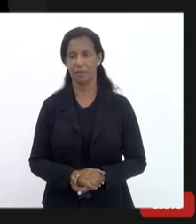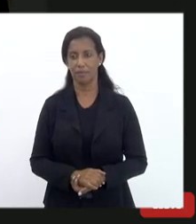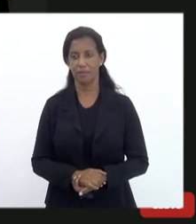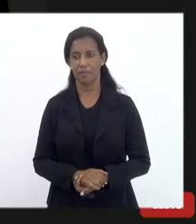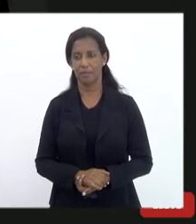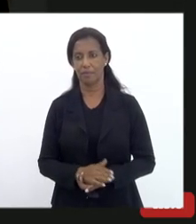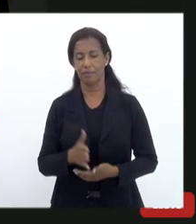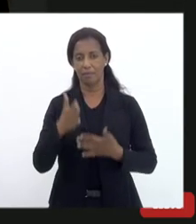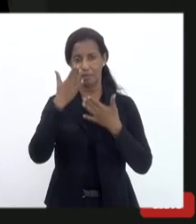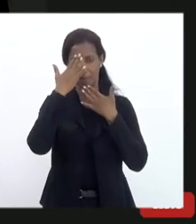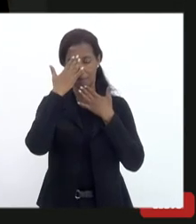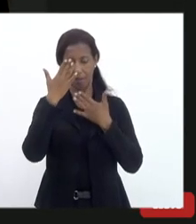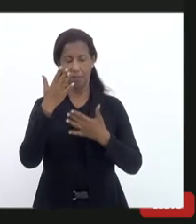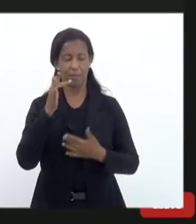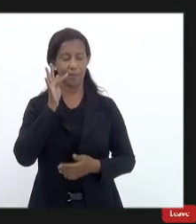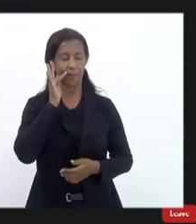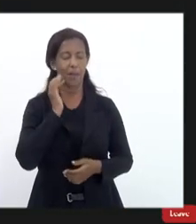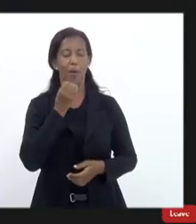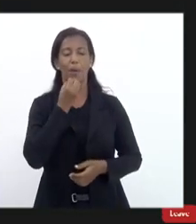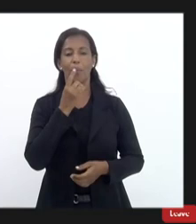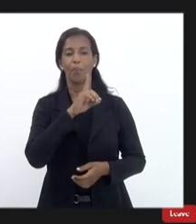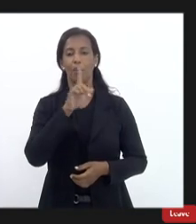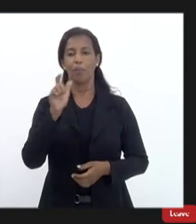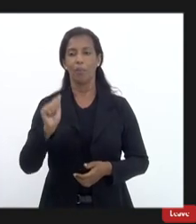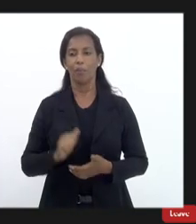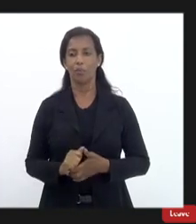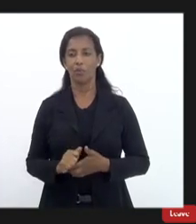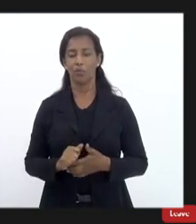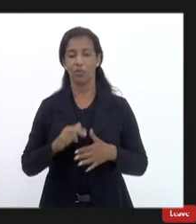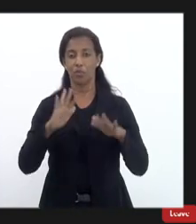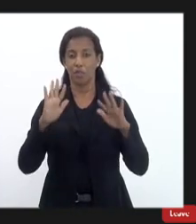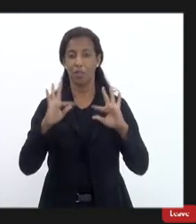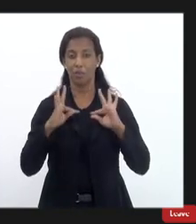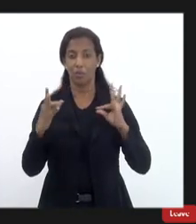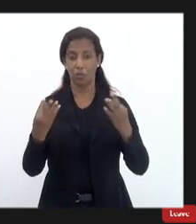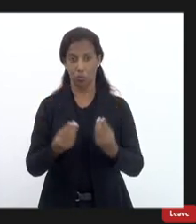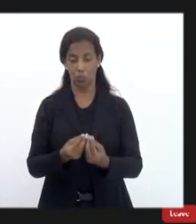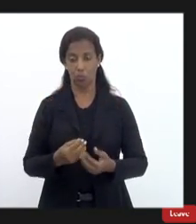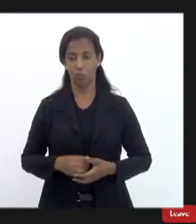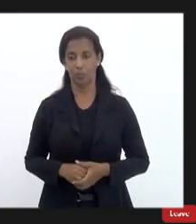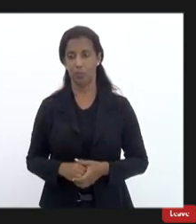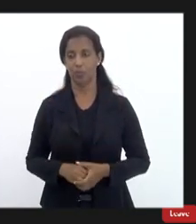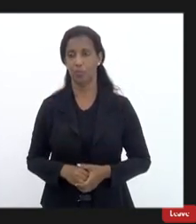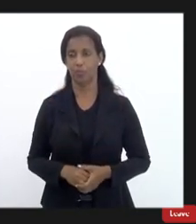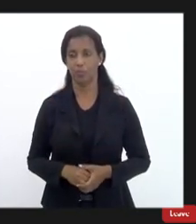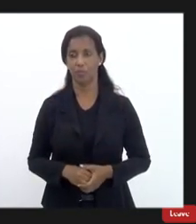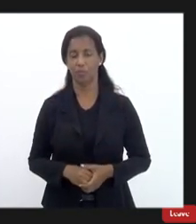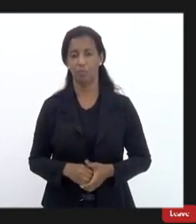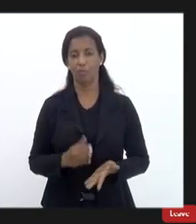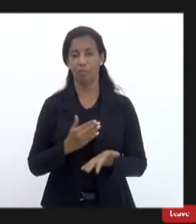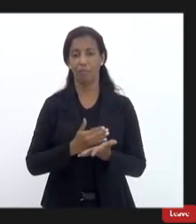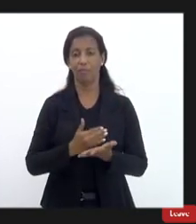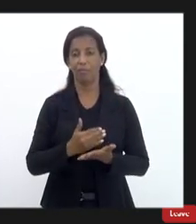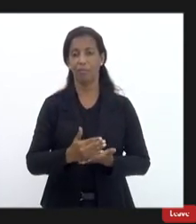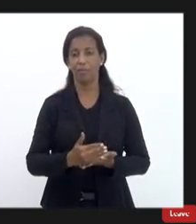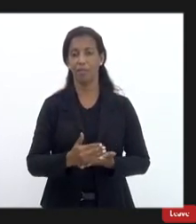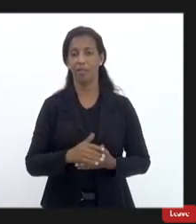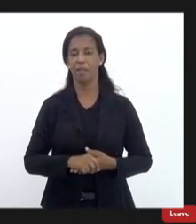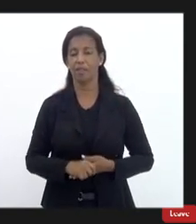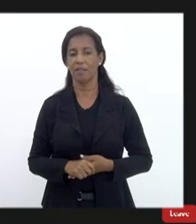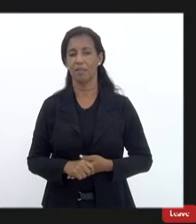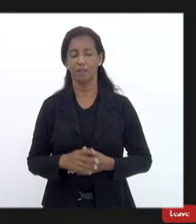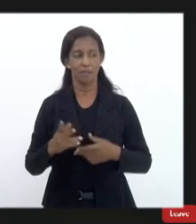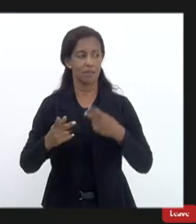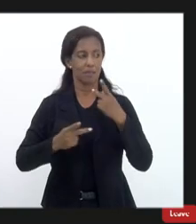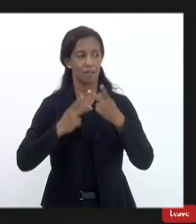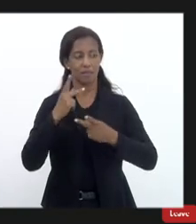Obrigado, presidente Flávio Serafini. Bom dia a todos e a todas. Queria iniciar a minha